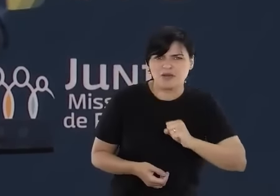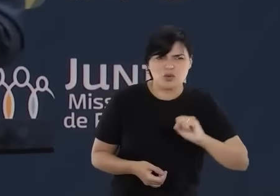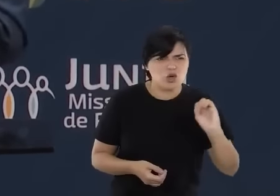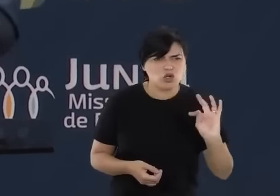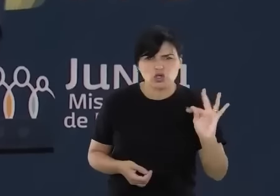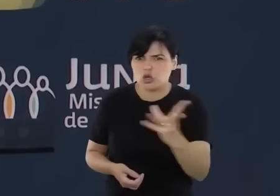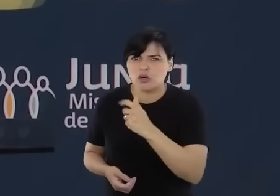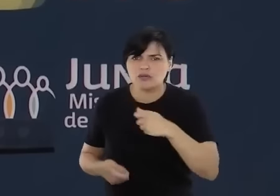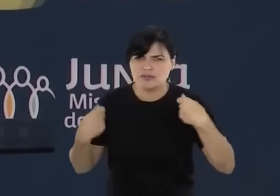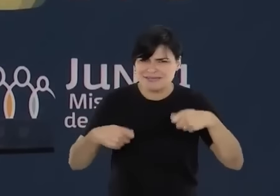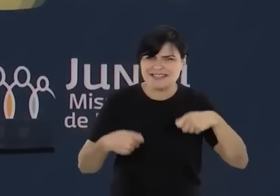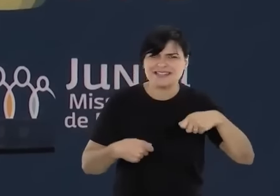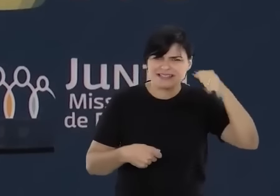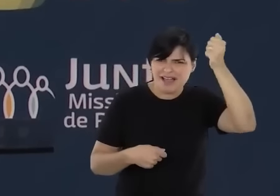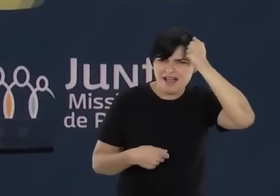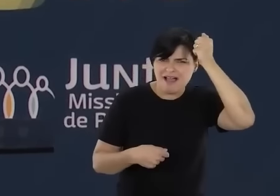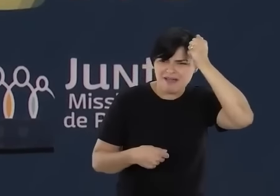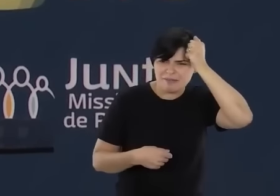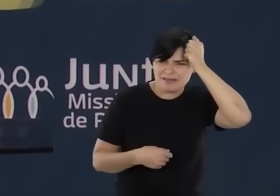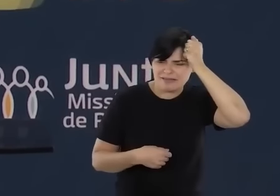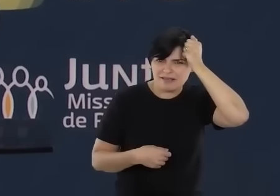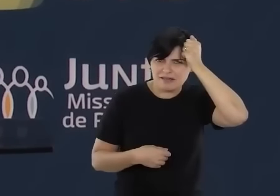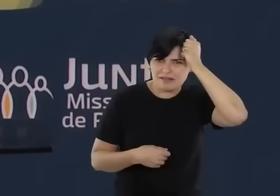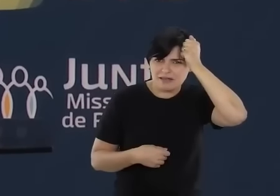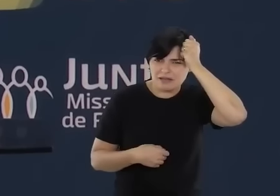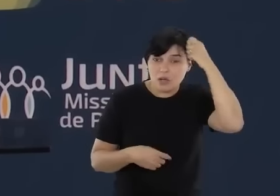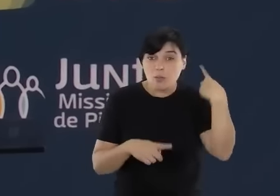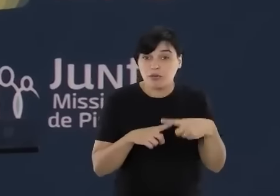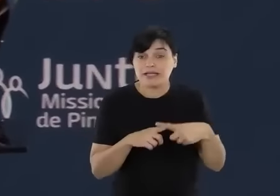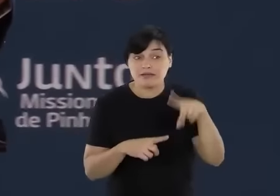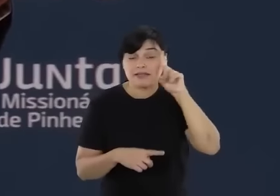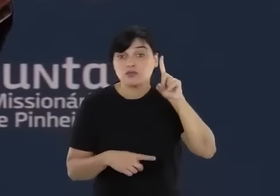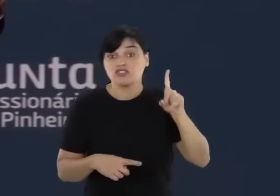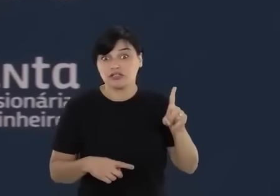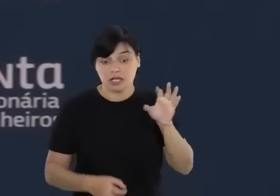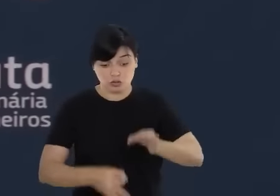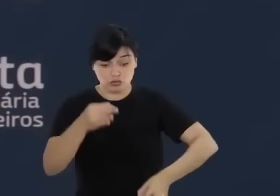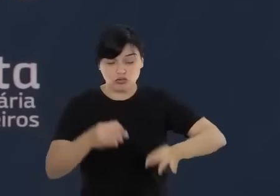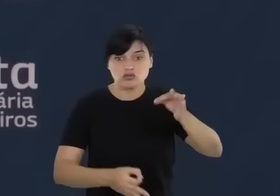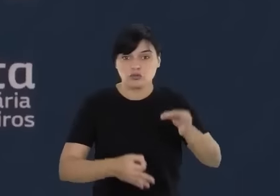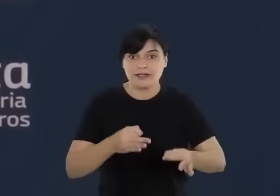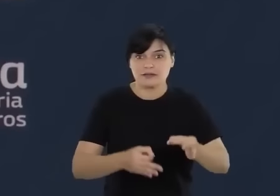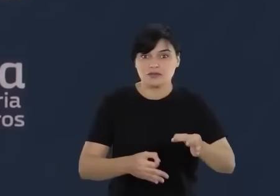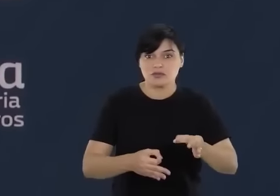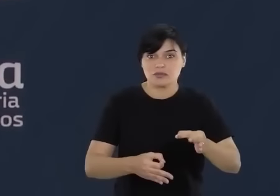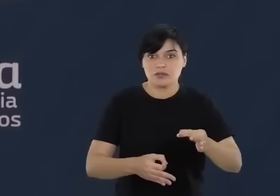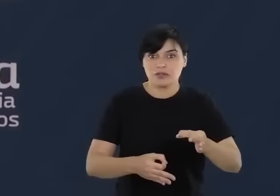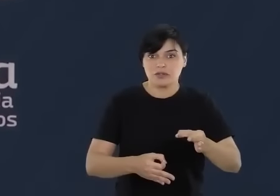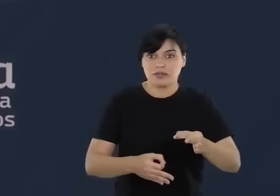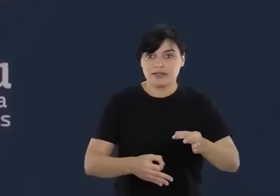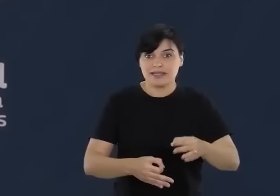arrepender porque haverá um dia que Deus marcou como dia do juízo e todos estarão lá e o juiz já está